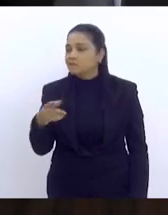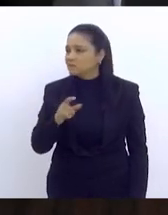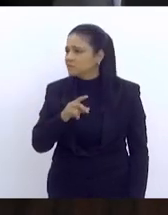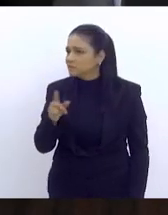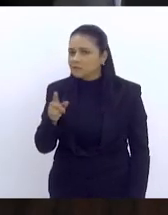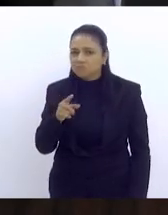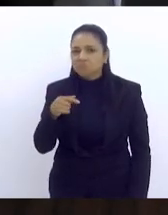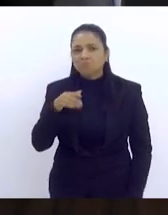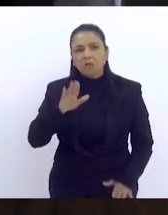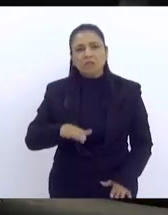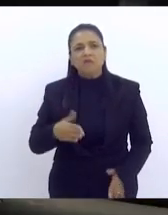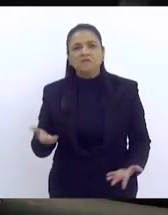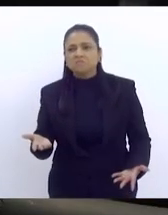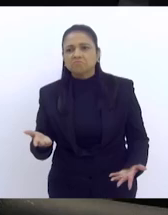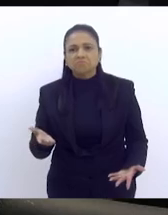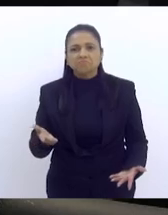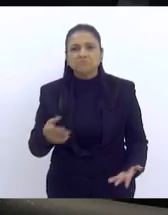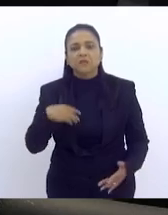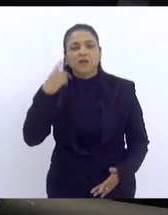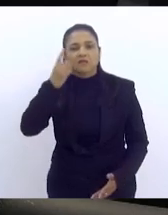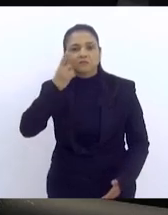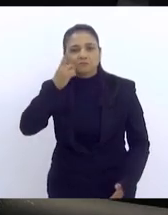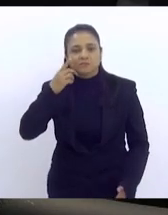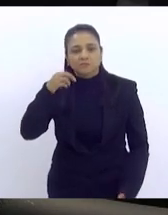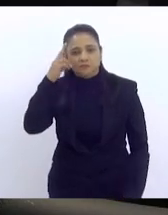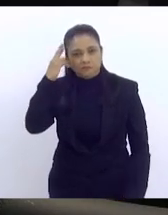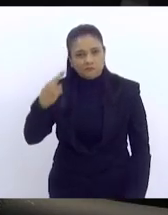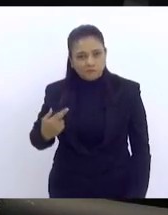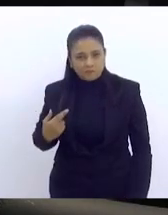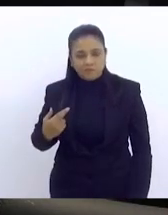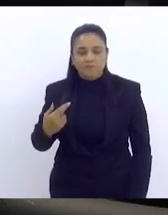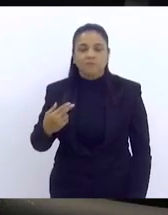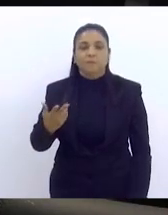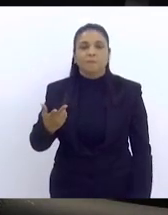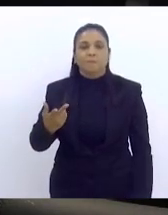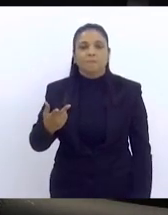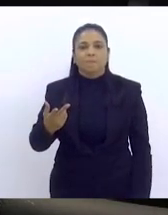estava aí deputada Renata Souza